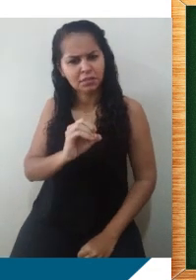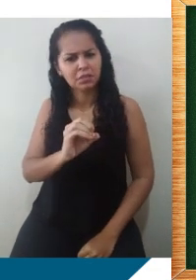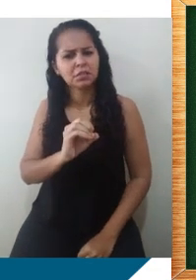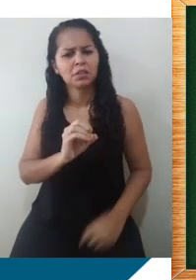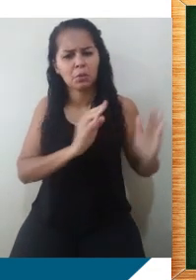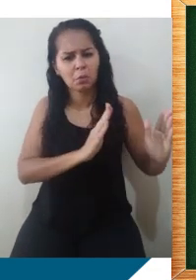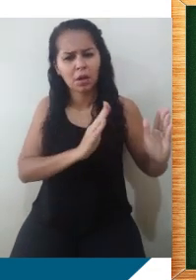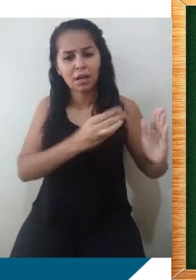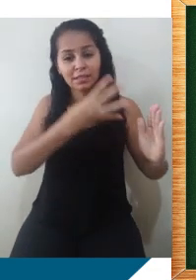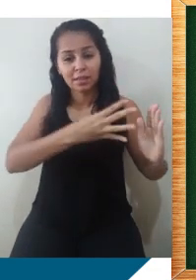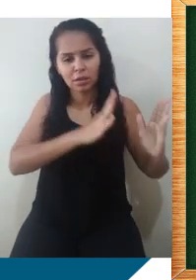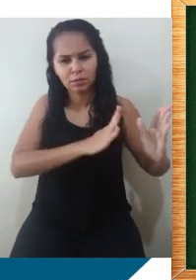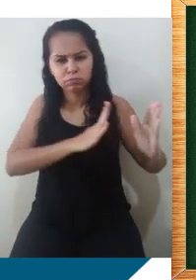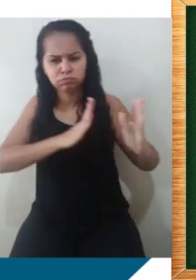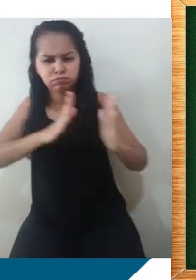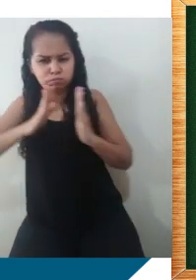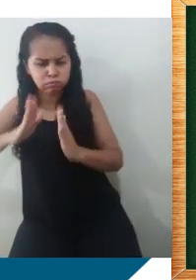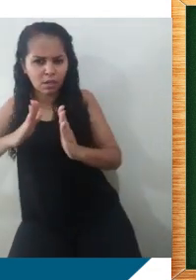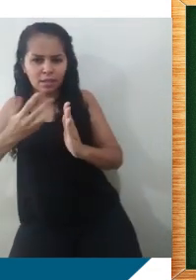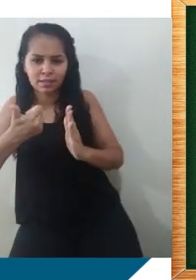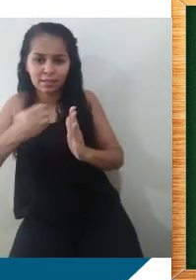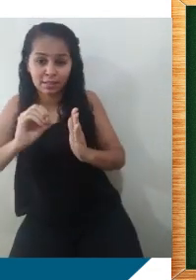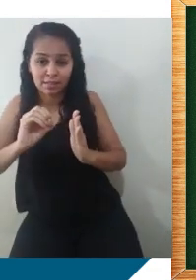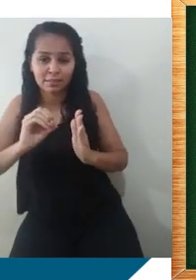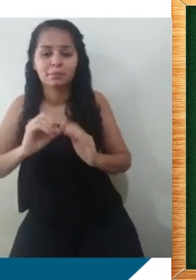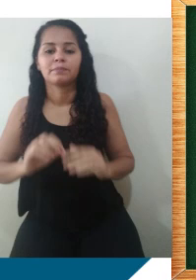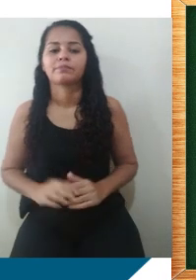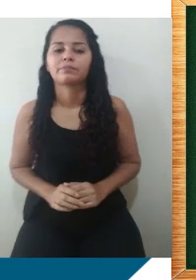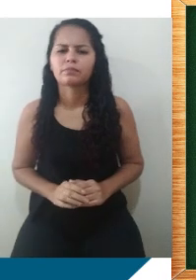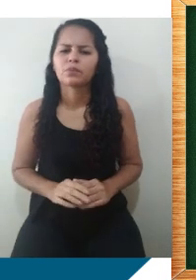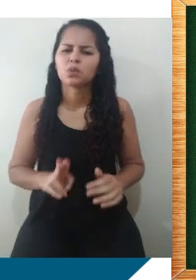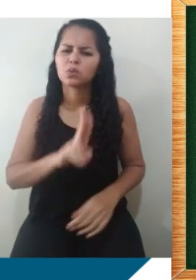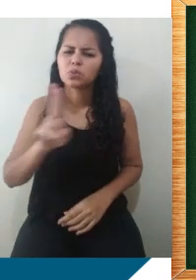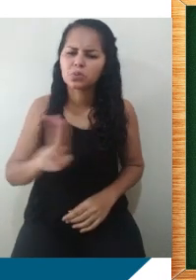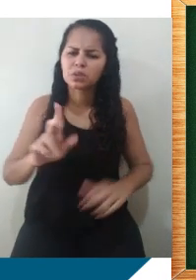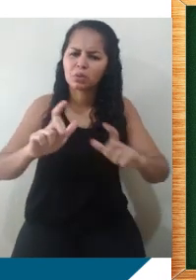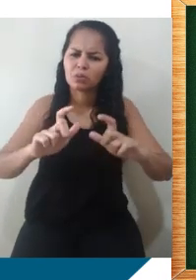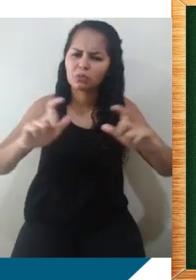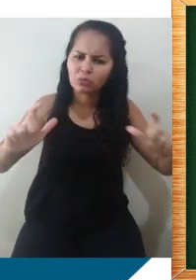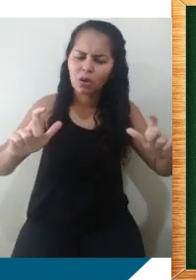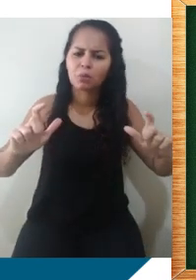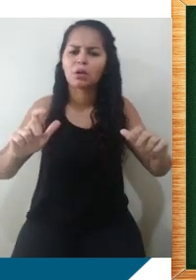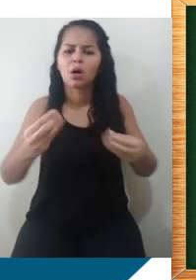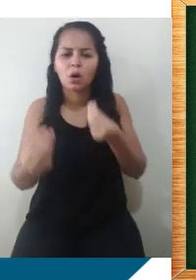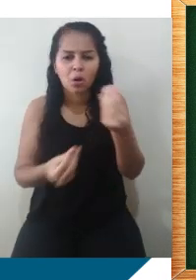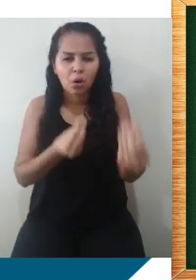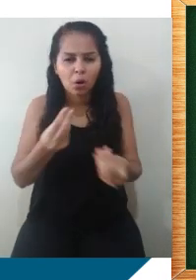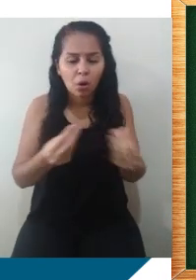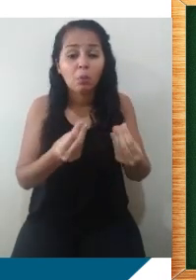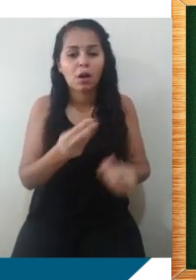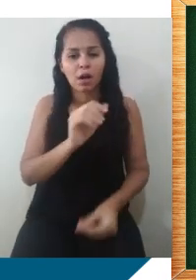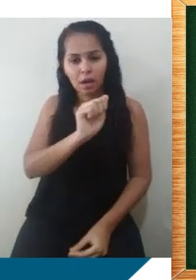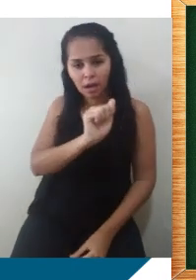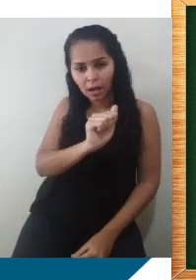essa fórmula, ficaria A10 é igual a A4 vezes Q elevado à posição que eu vou, ou